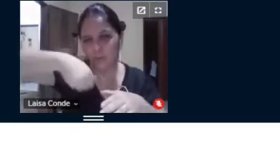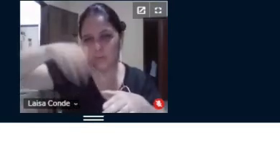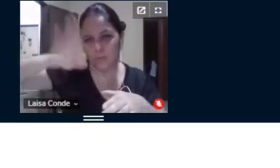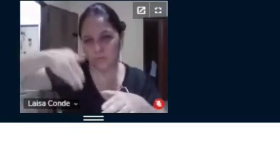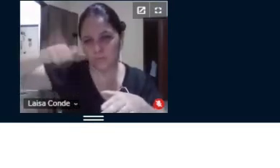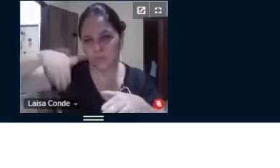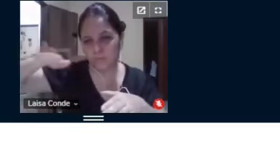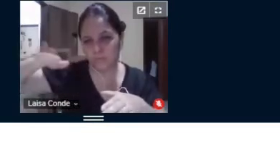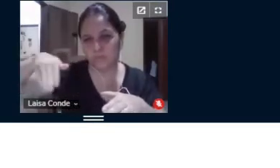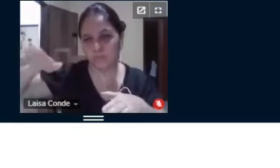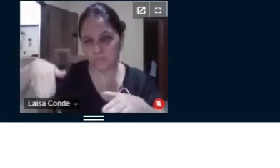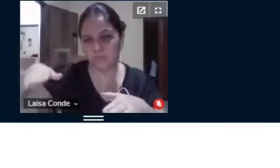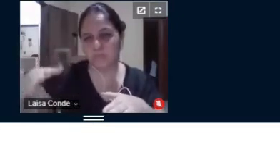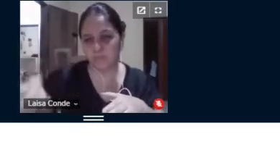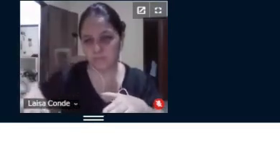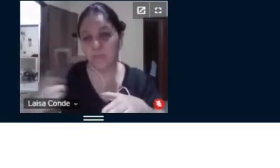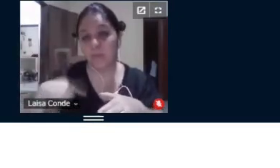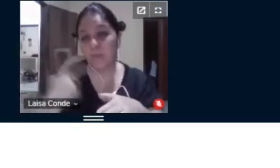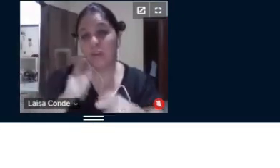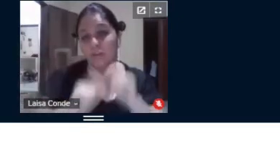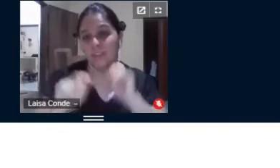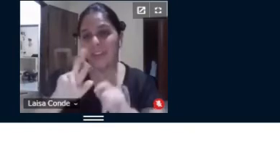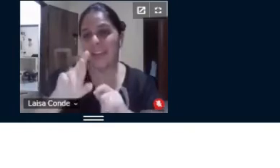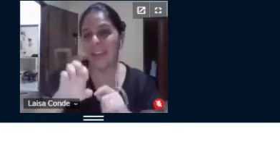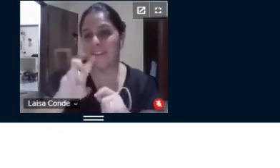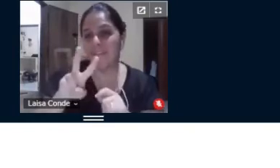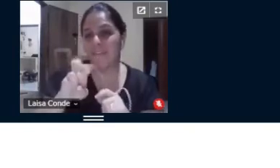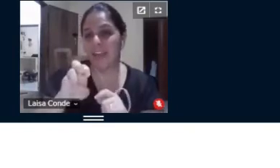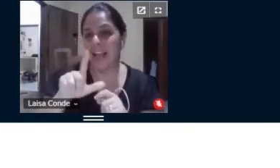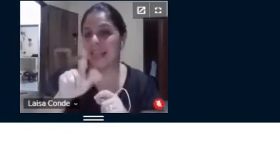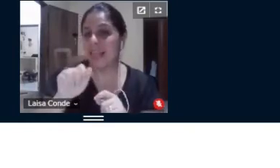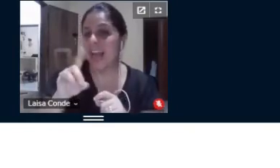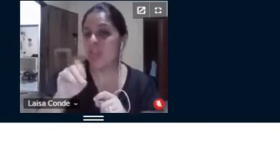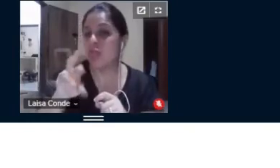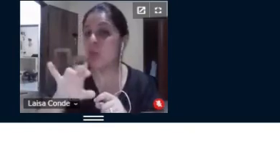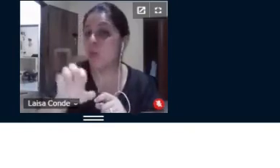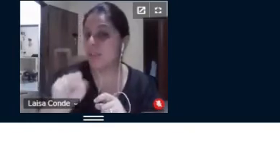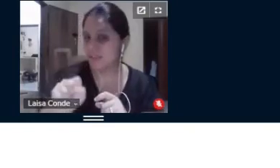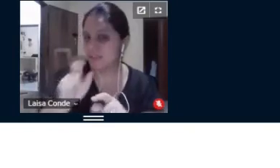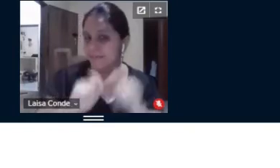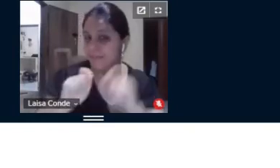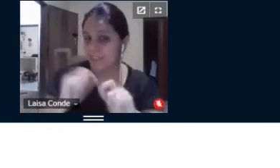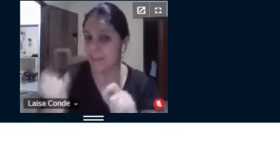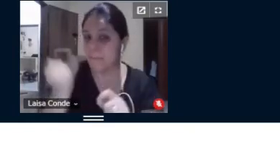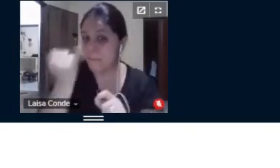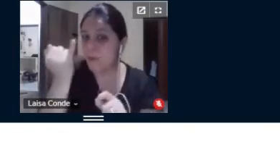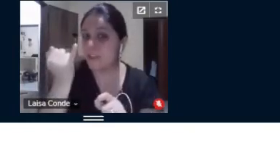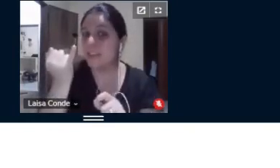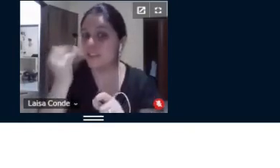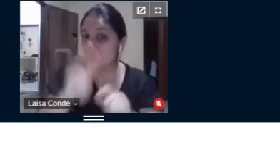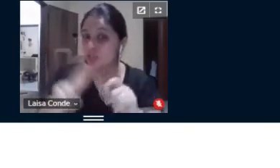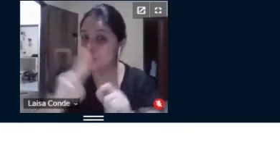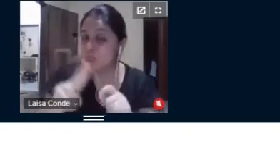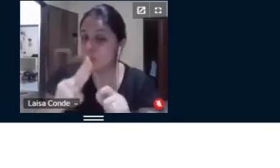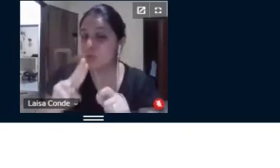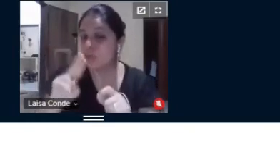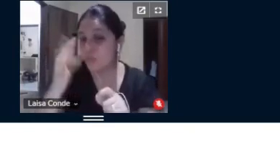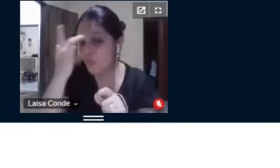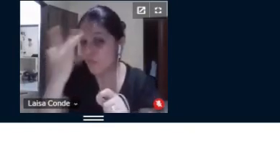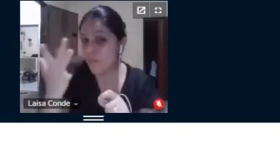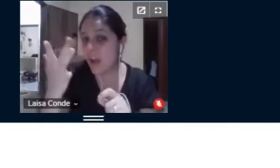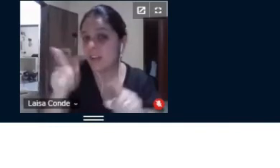Os nossos reveladores, é importante que eles tenham uma aplicação fácil e também uma